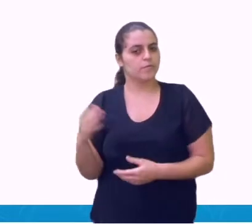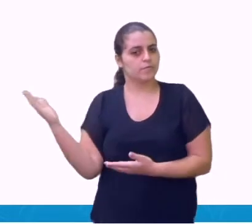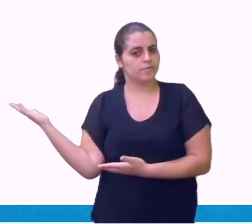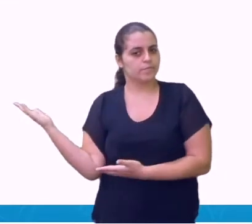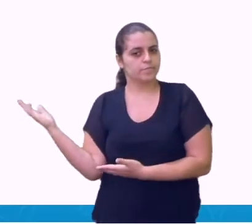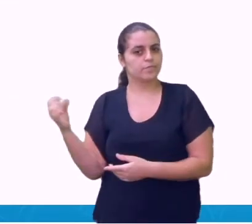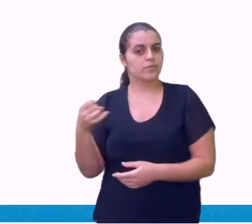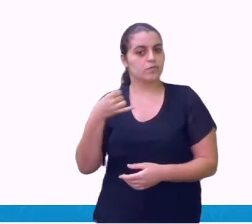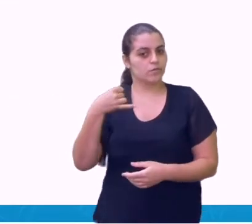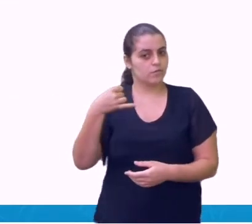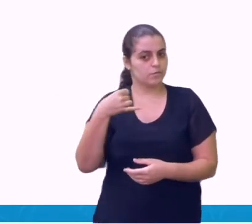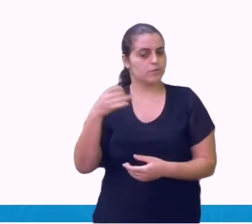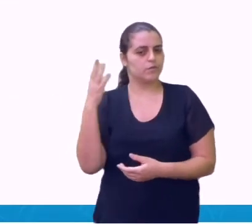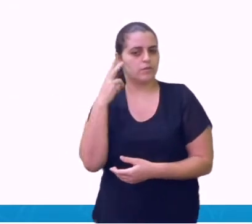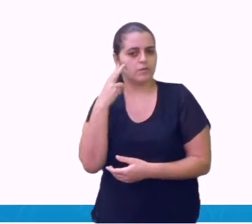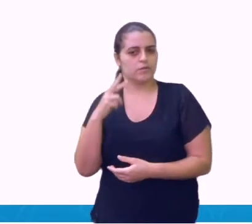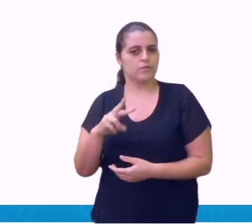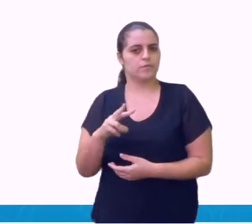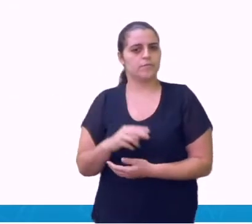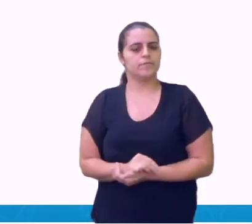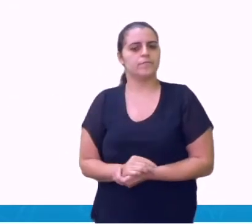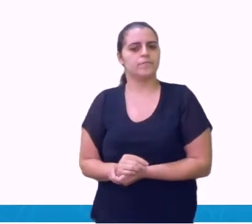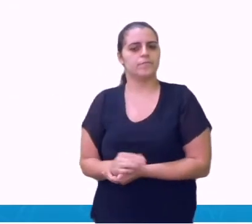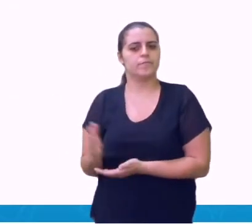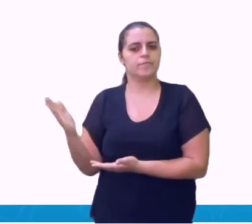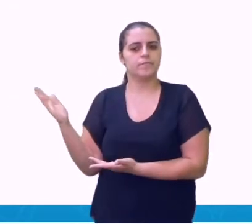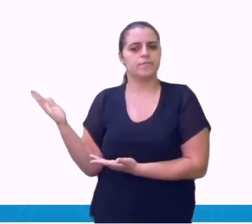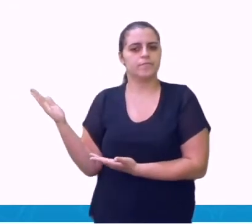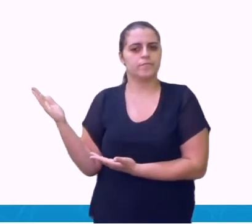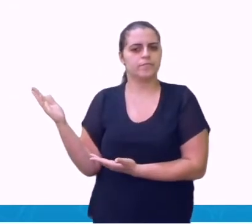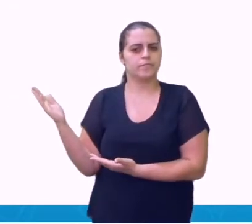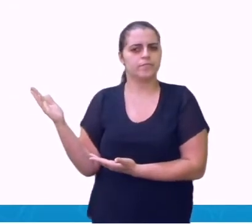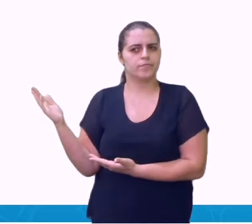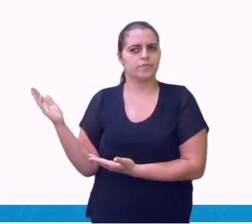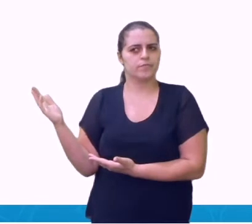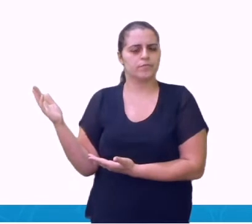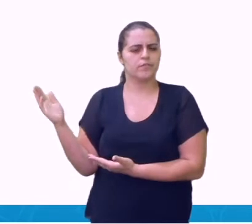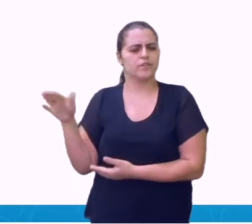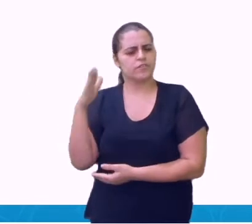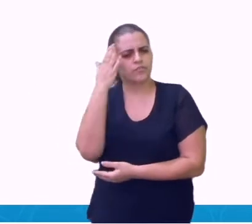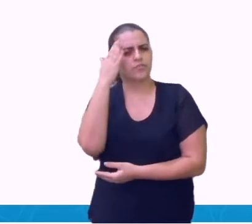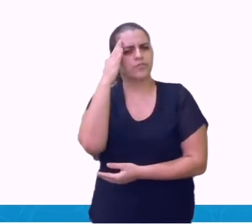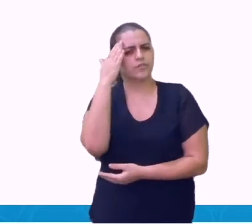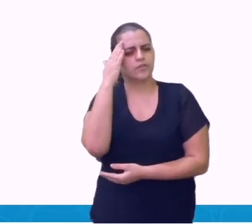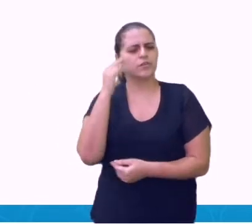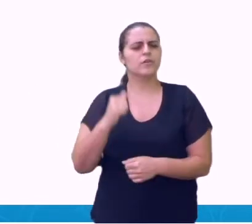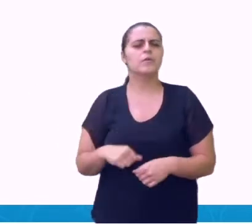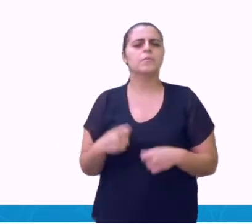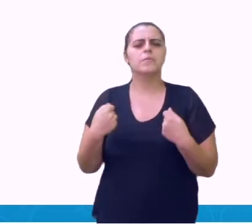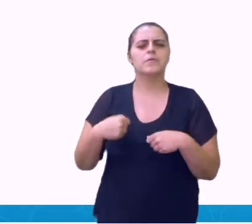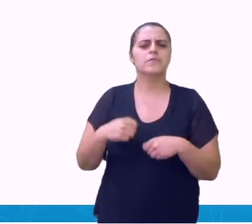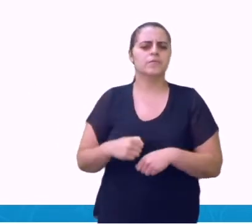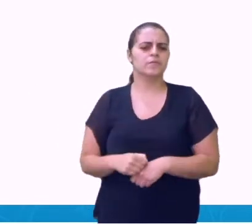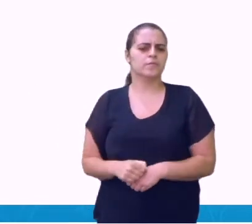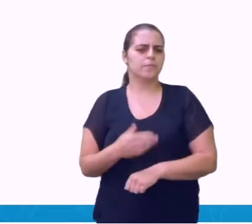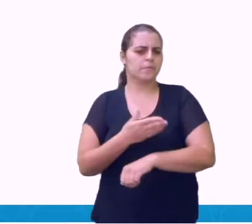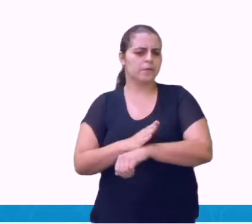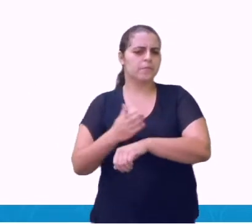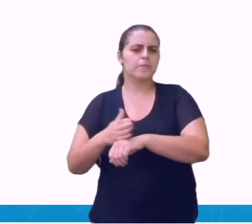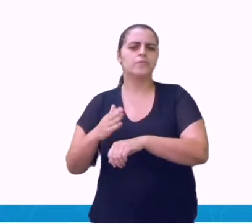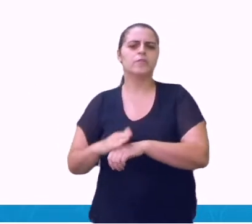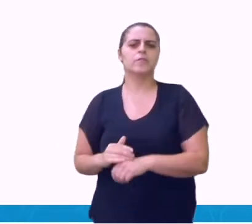essas palavras, subtração. Até a gente entender, o que eu preciso fazer para